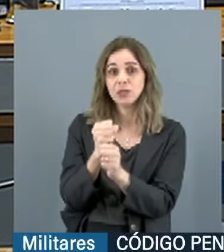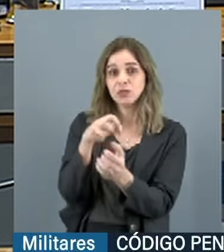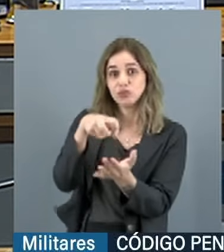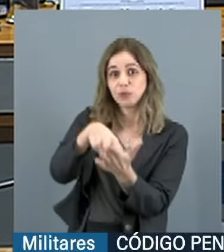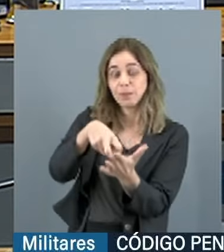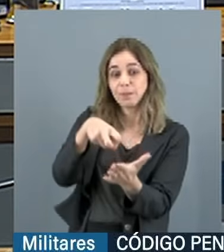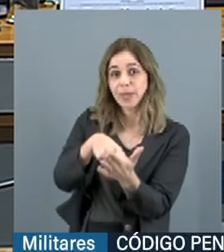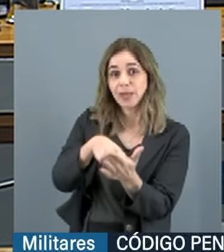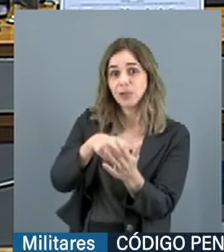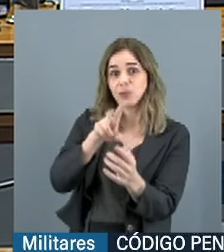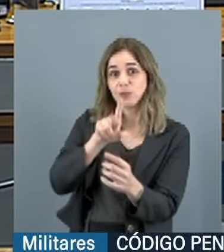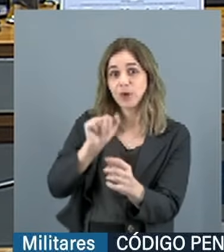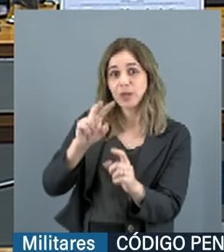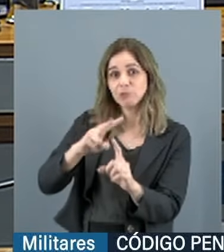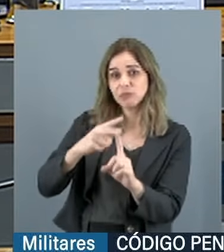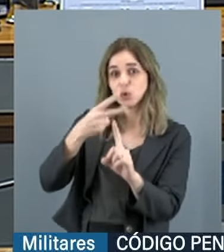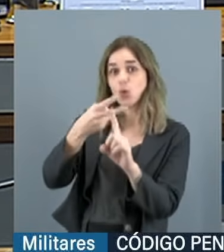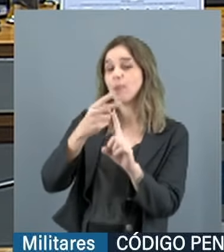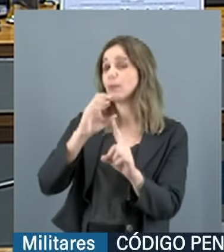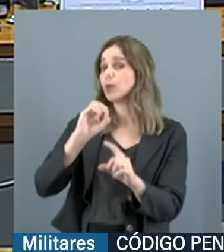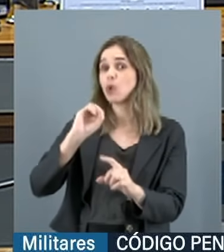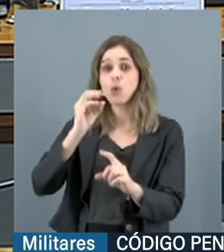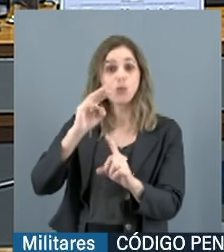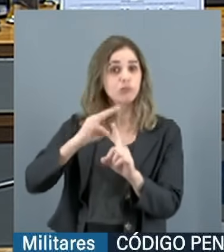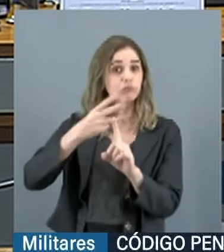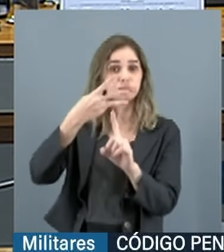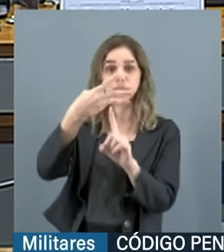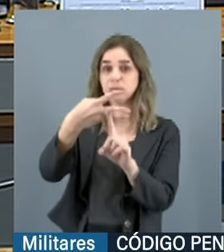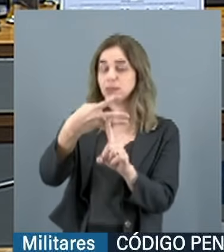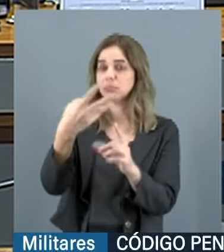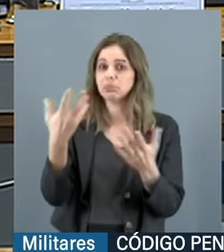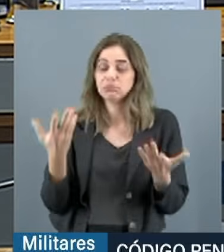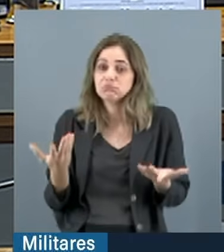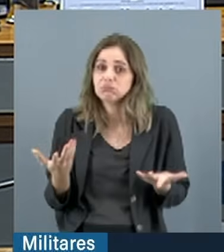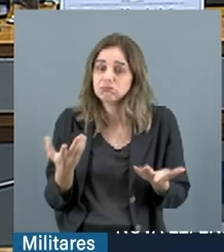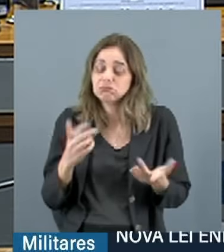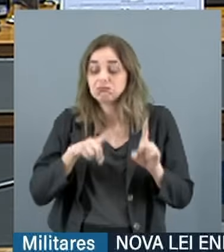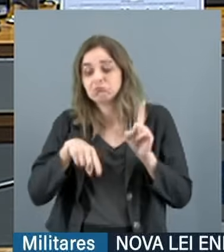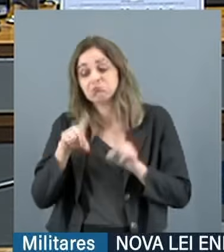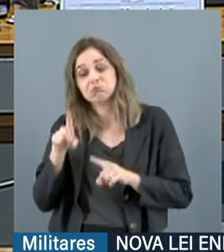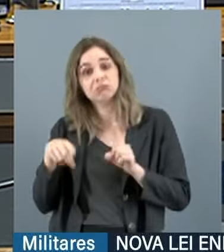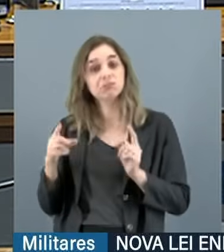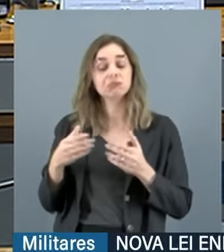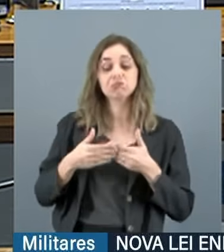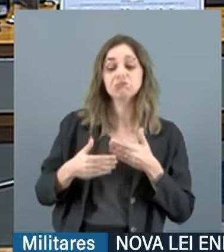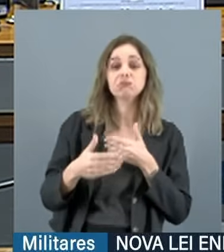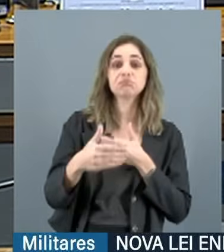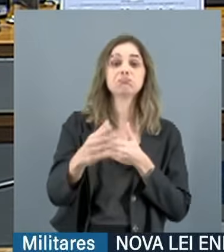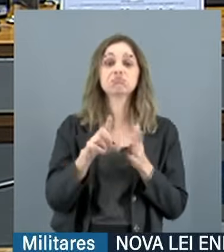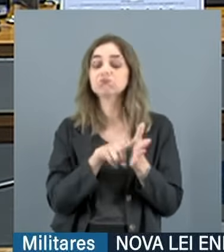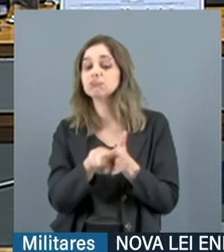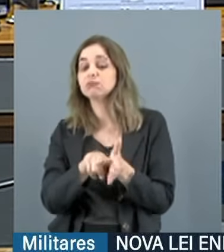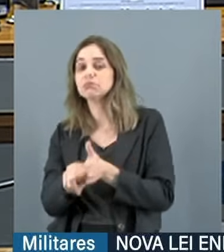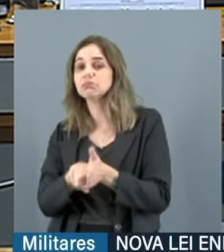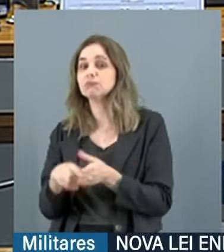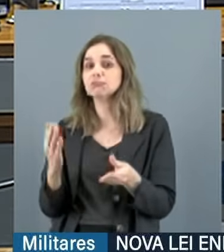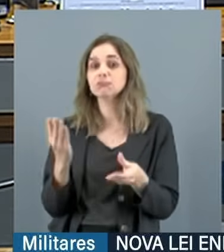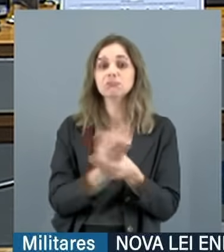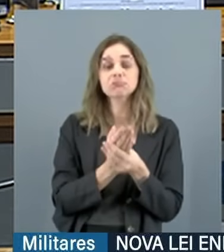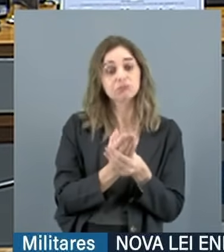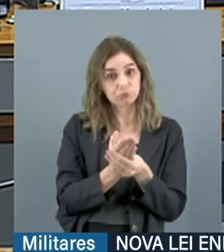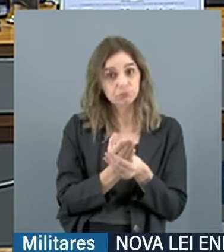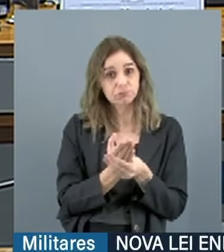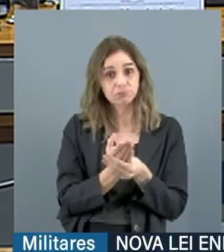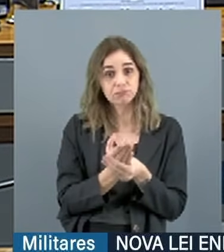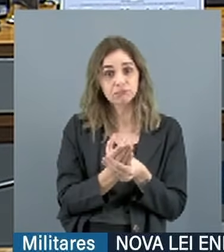ele dobre ou até triplique, a depender, de fato, dos próximos inquéritos e processos, na verdade,